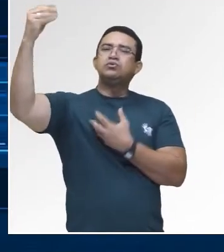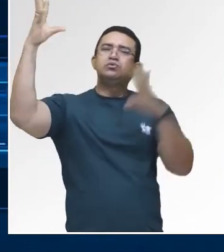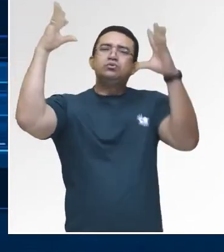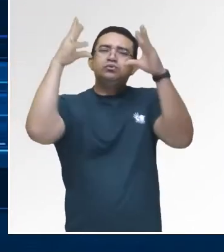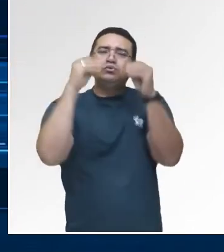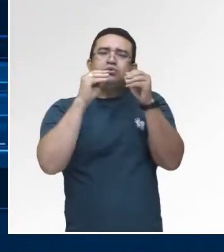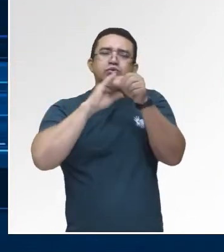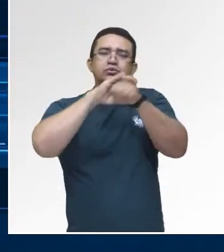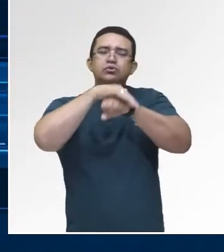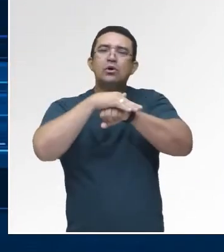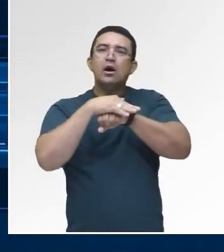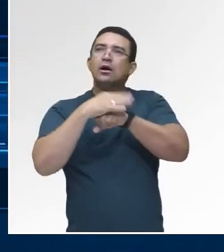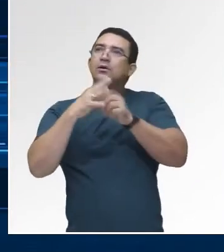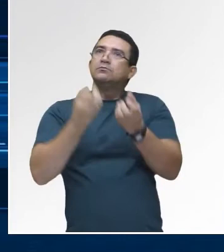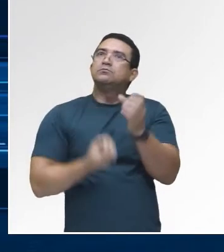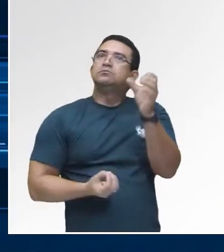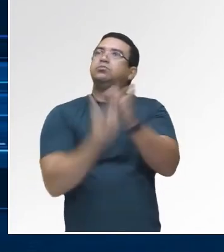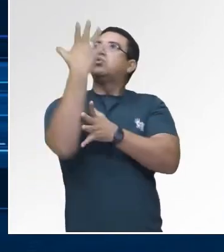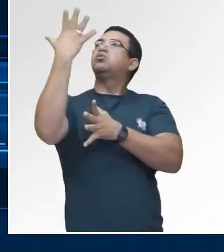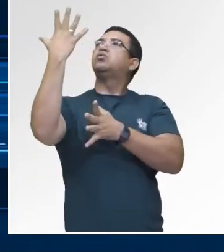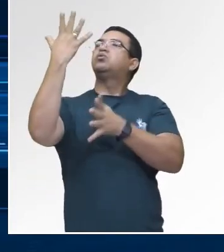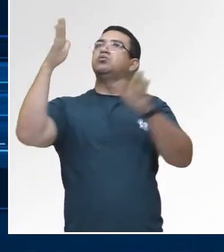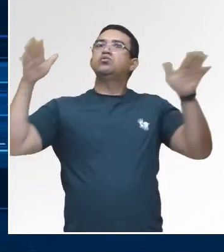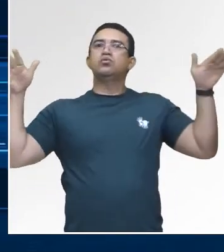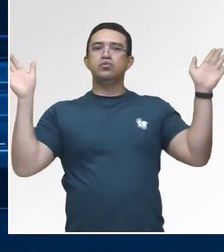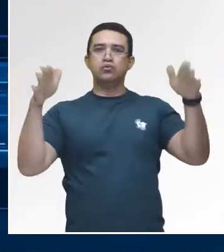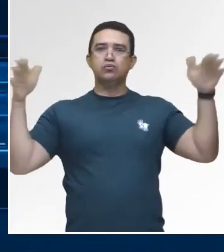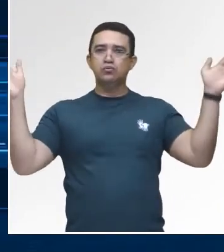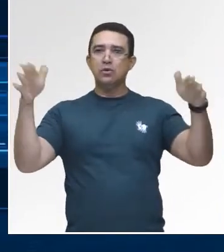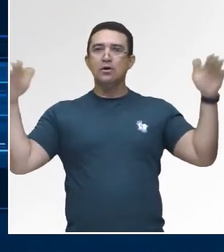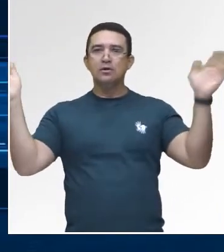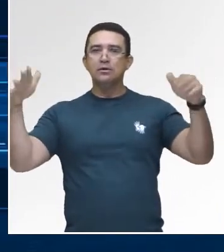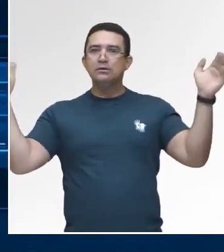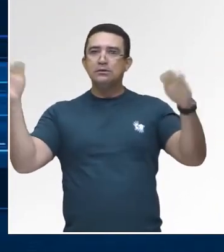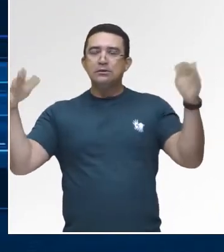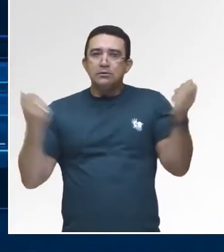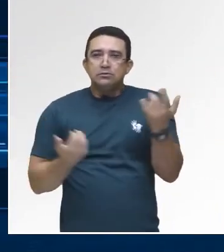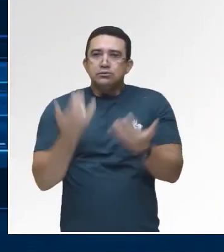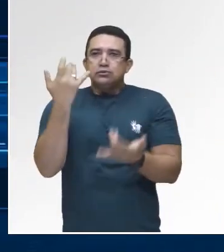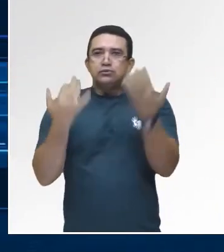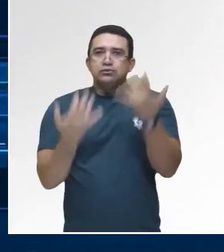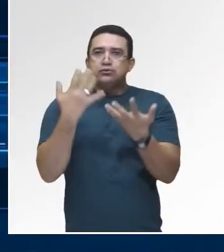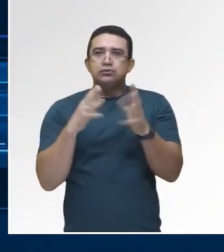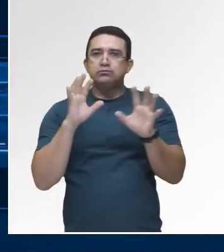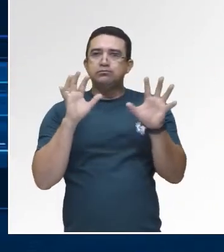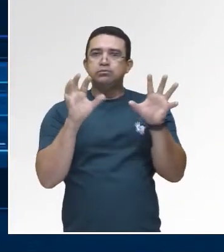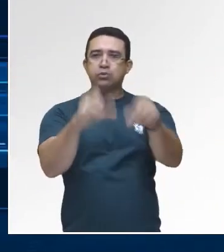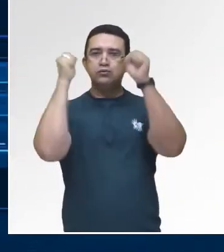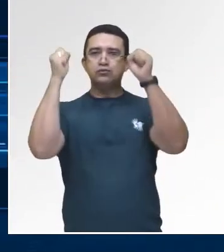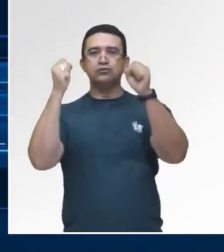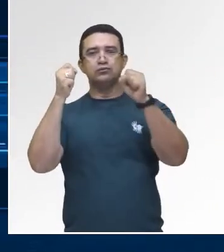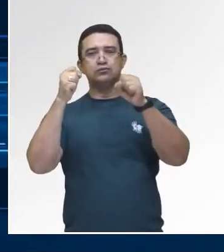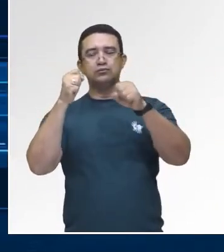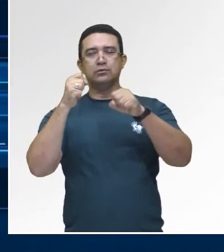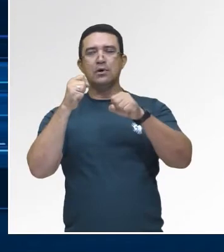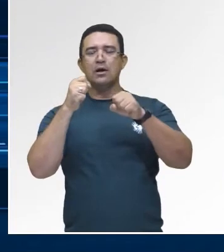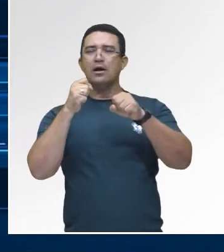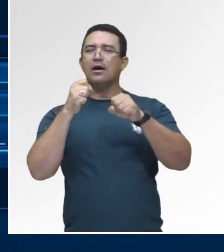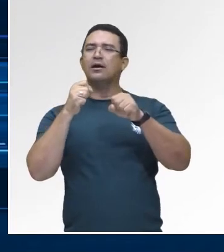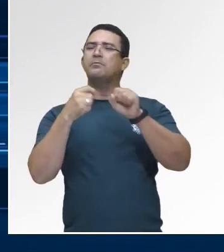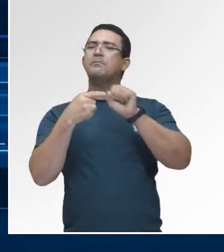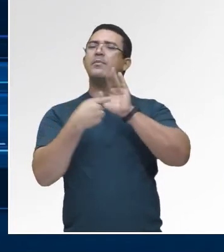vêm os anjos do inferno, encobertos a sua vítima incauta afagar. Então notem que ele vai trazer